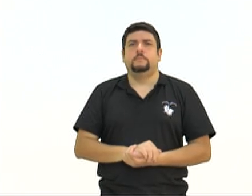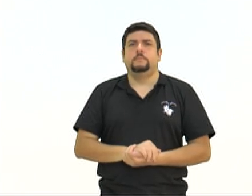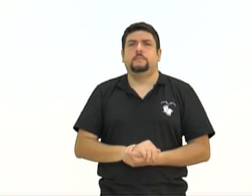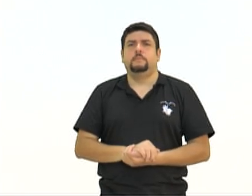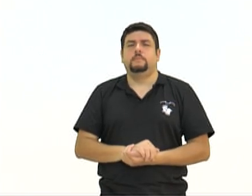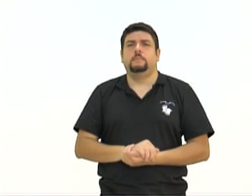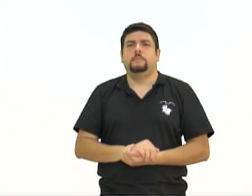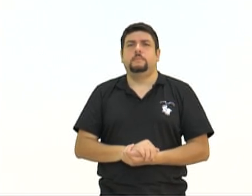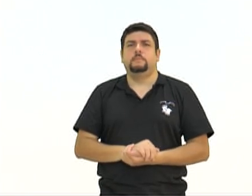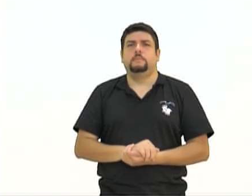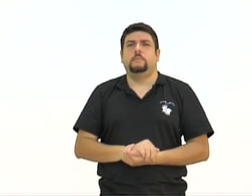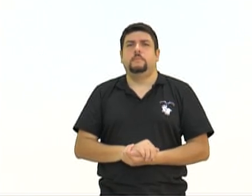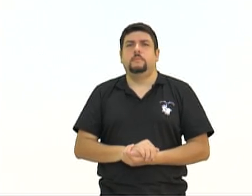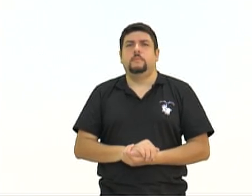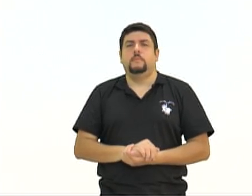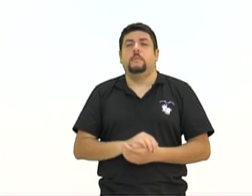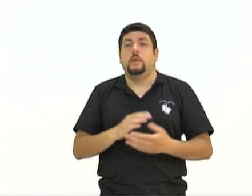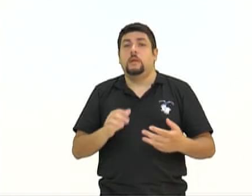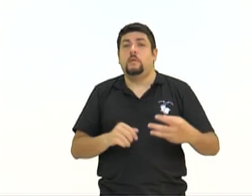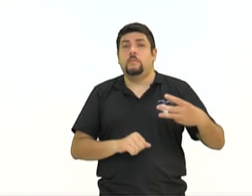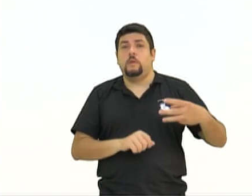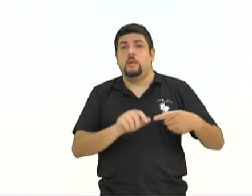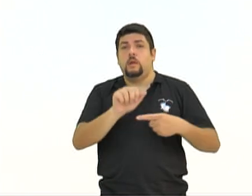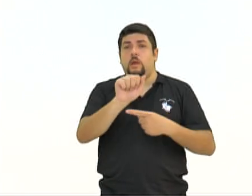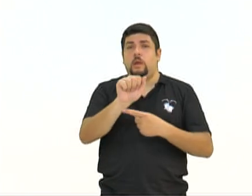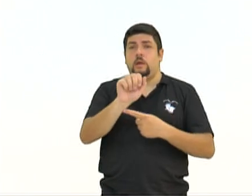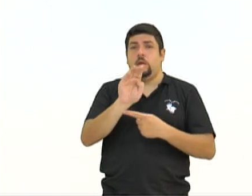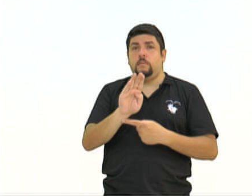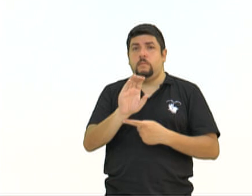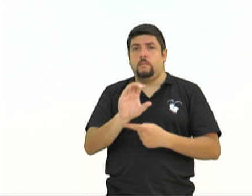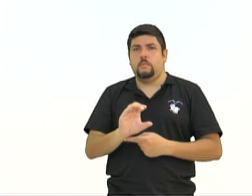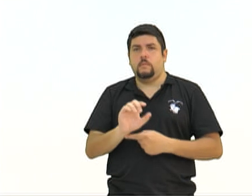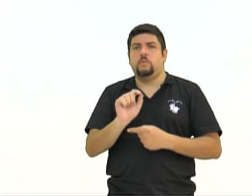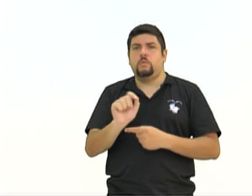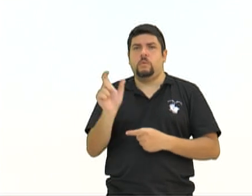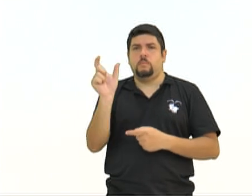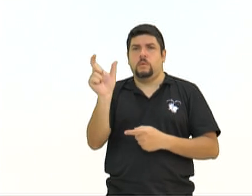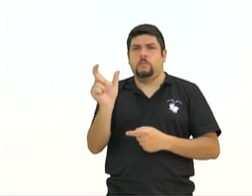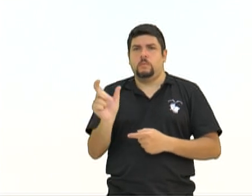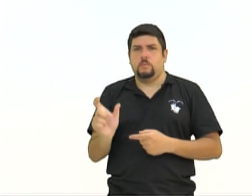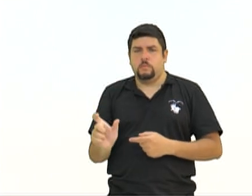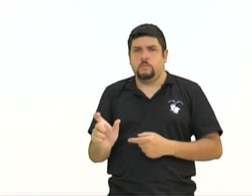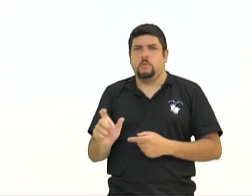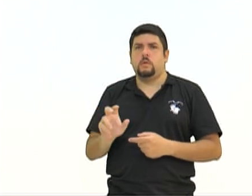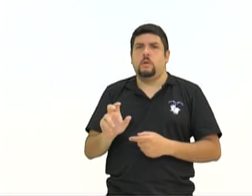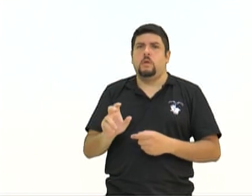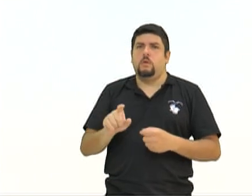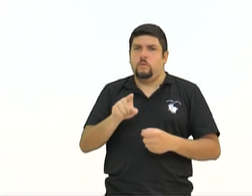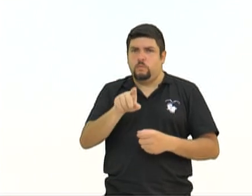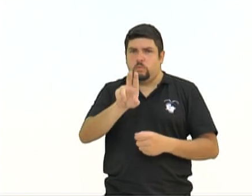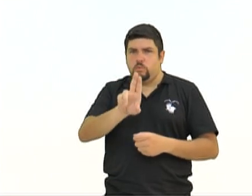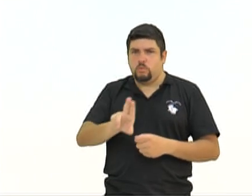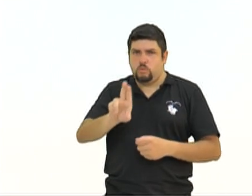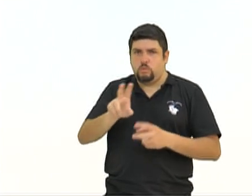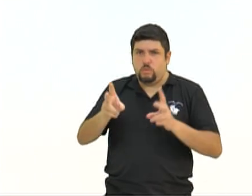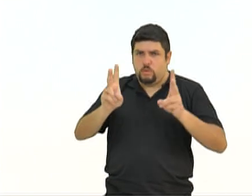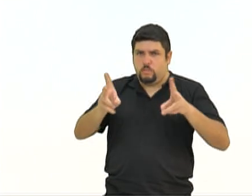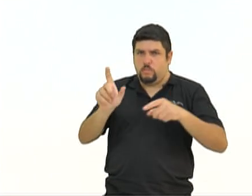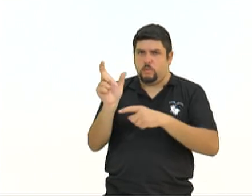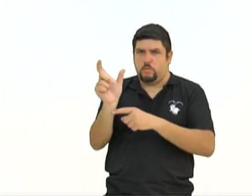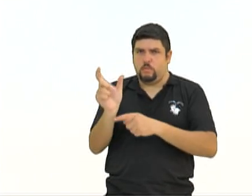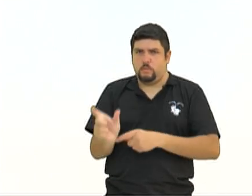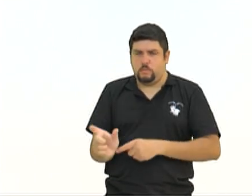com would, a letra B com could e a letra C com might. Então, você usa os próprios auxiliares para